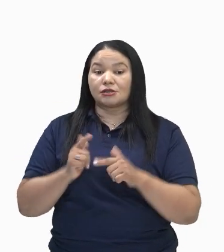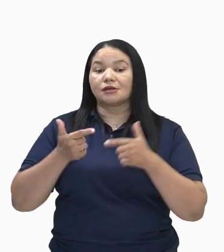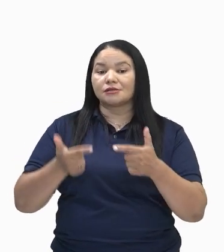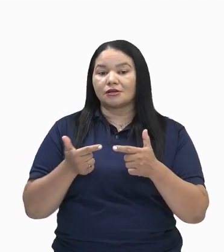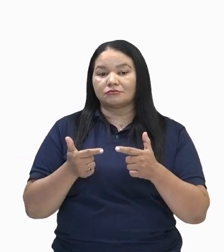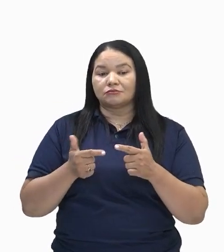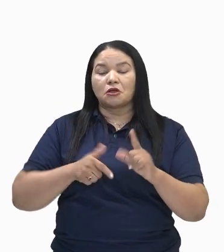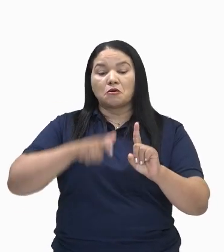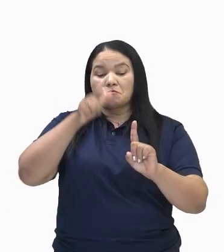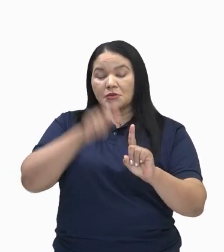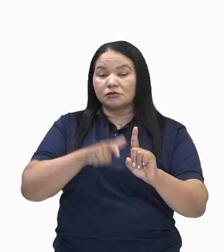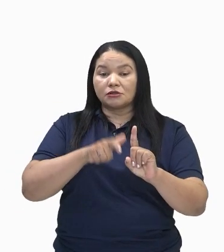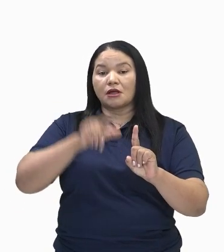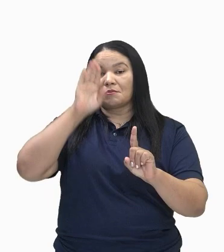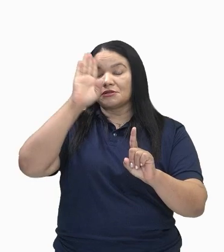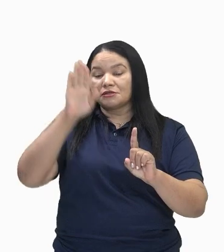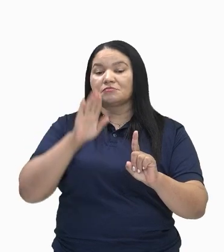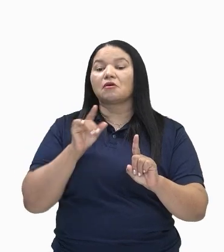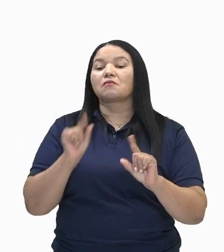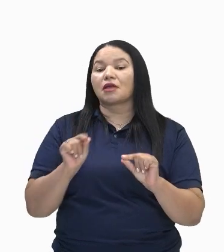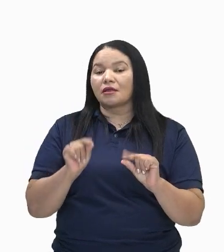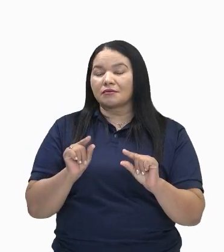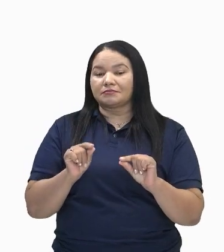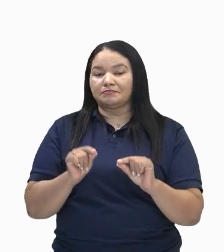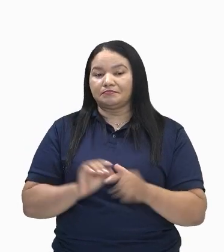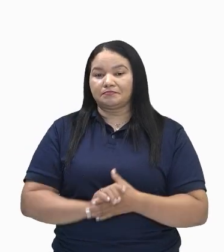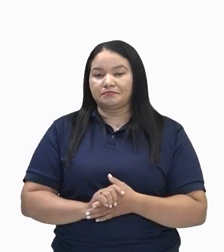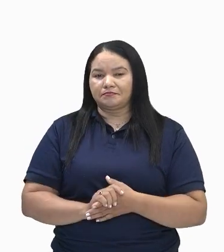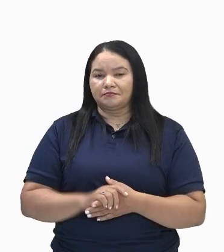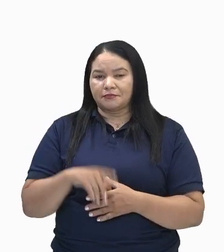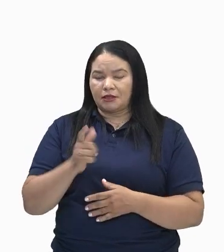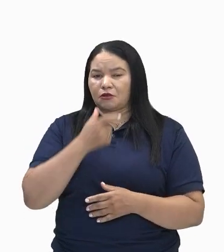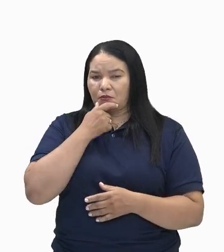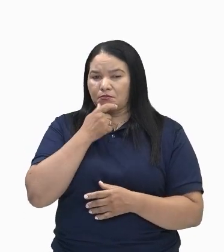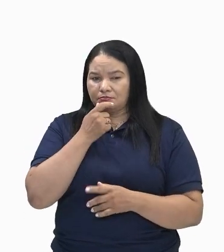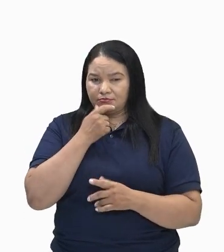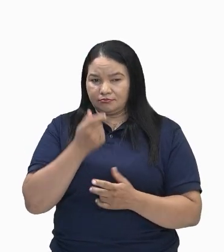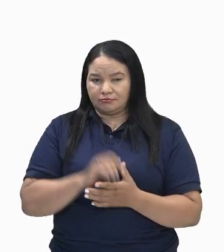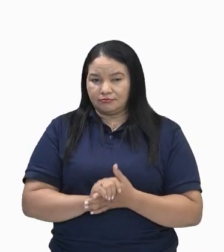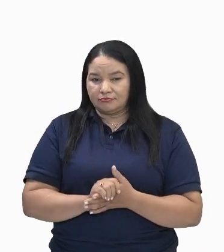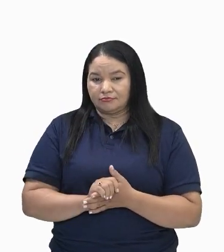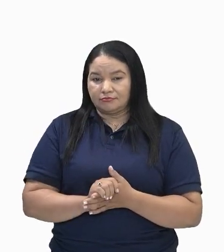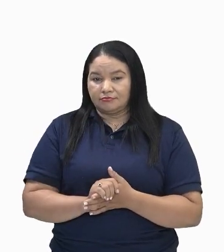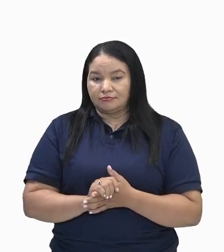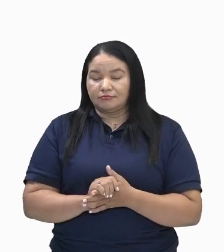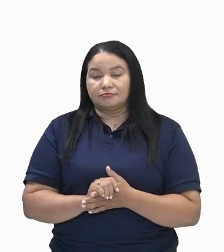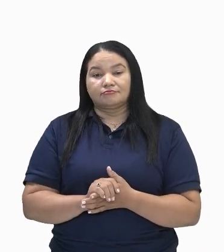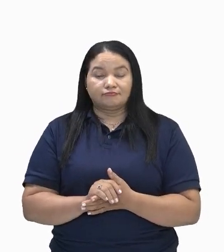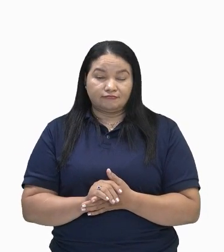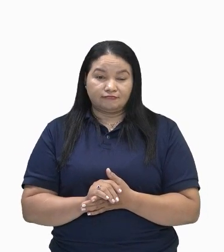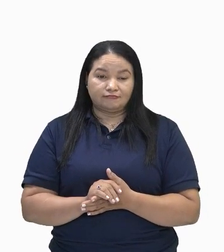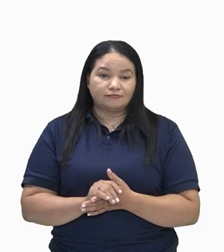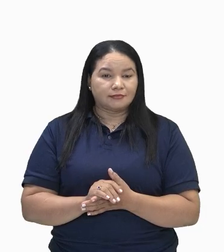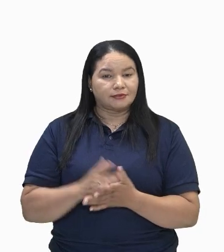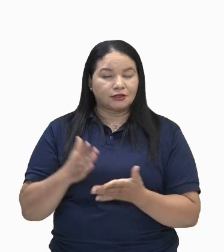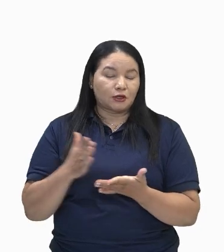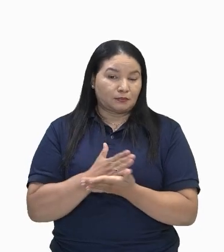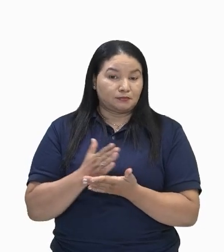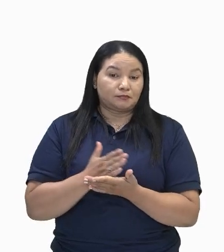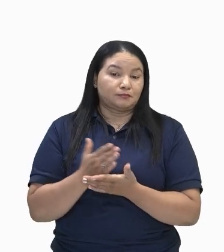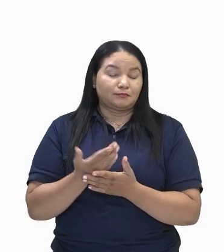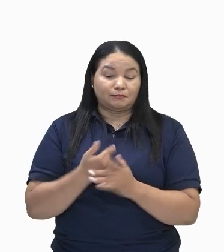o personagem principal, gente? É o ser humano? Acreditem, nem sempre os humanos são